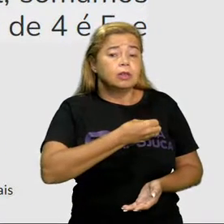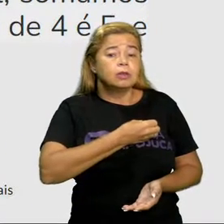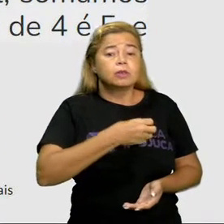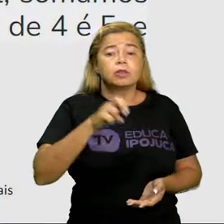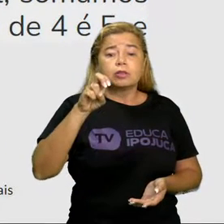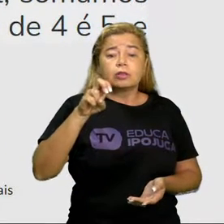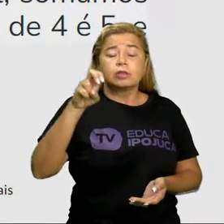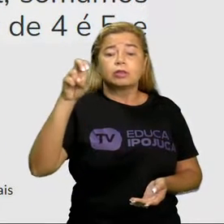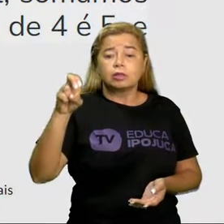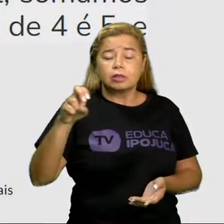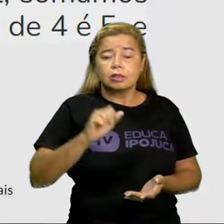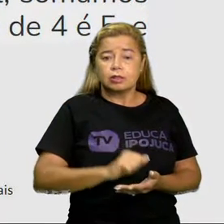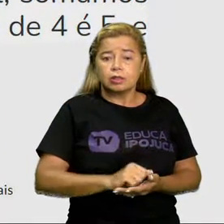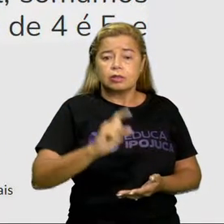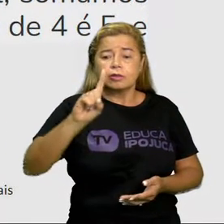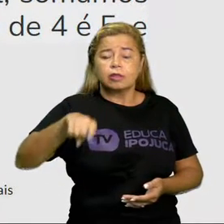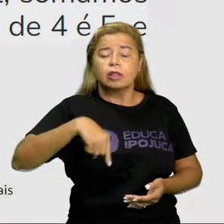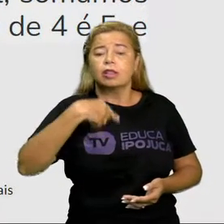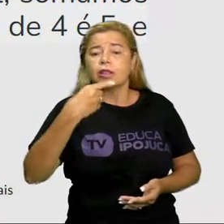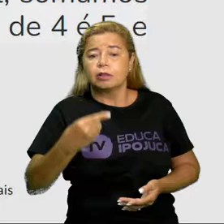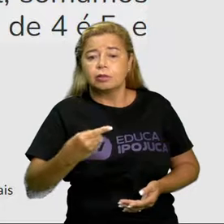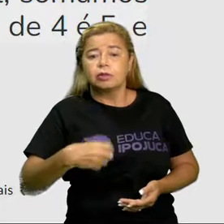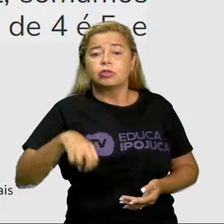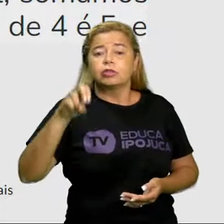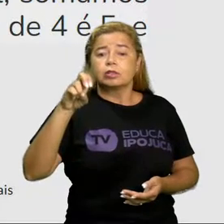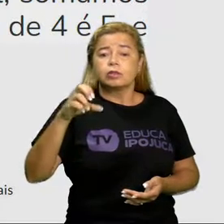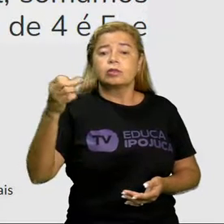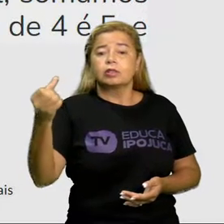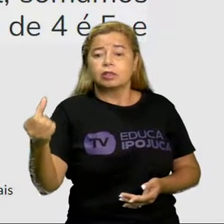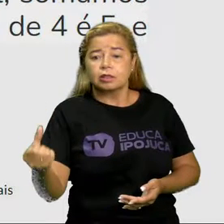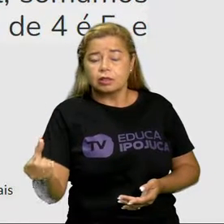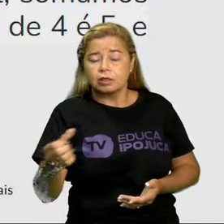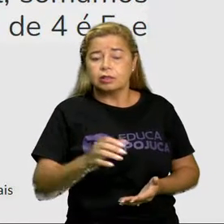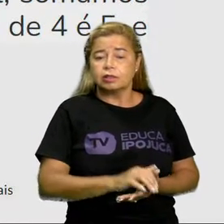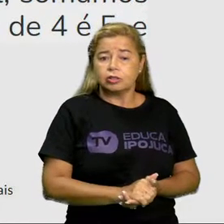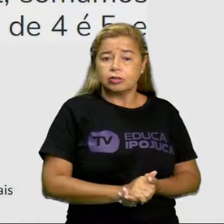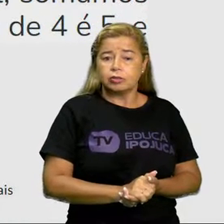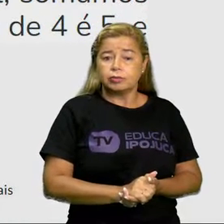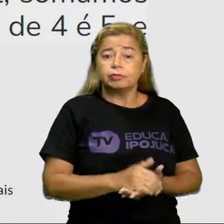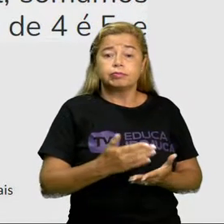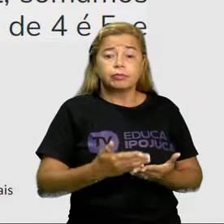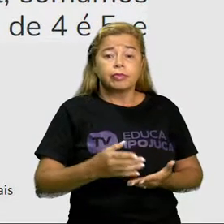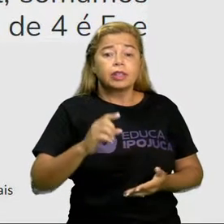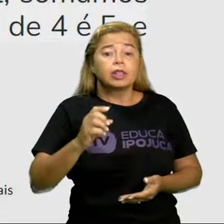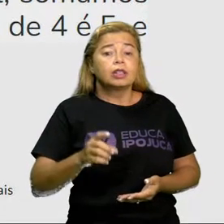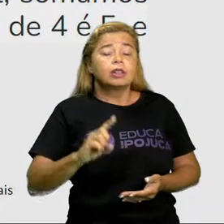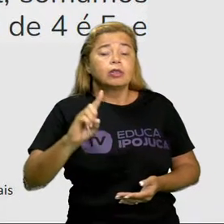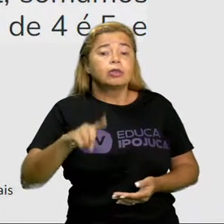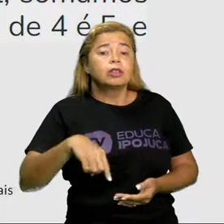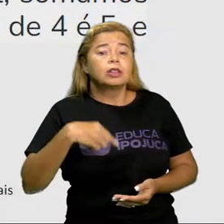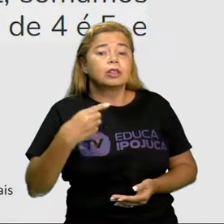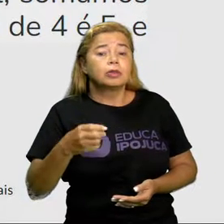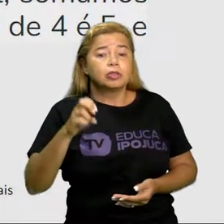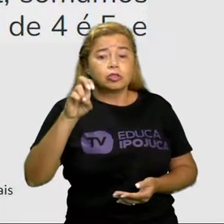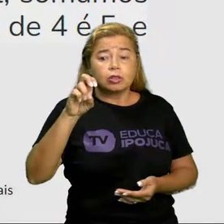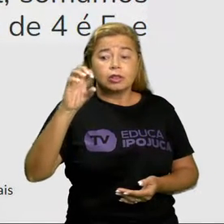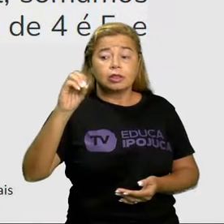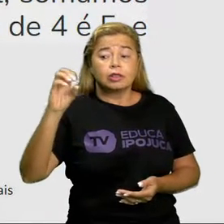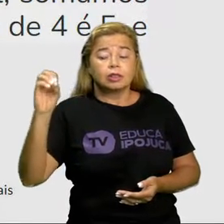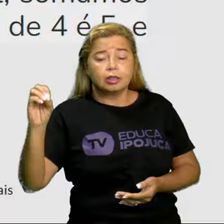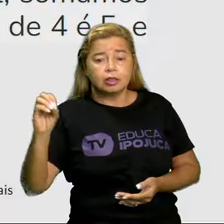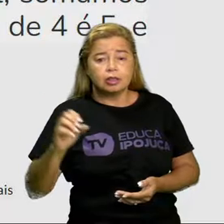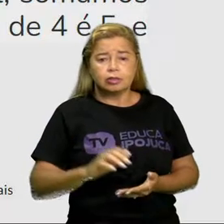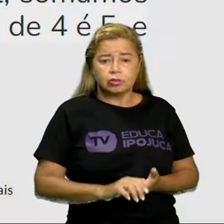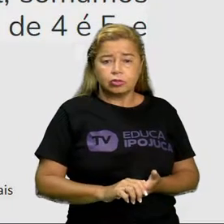acrescenta mais ruim o sucessor de 515 um o sucessão de 1000 1001